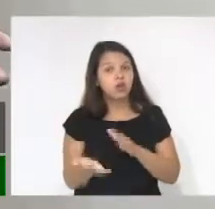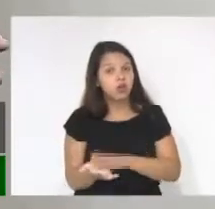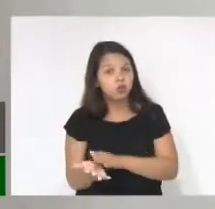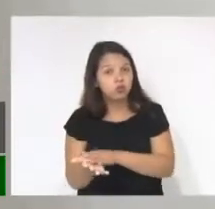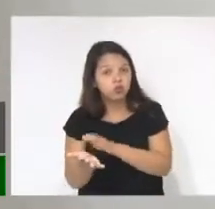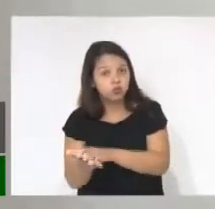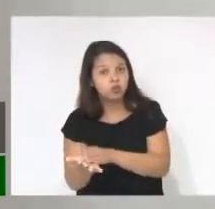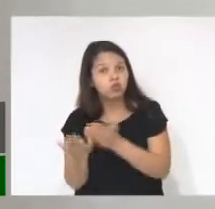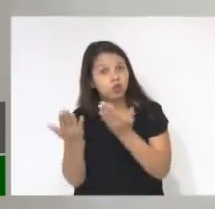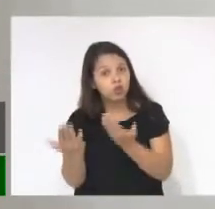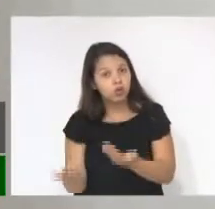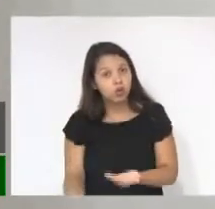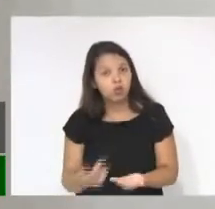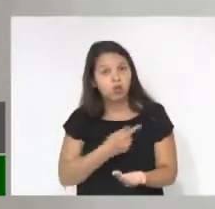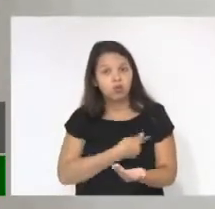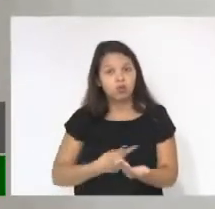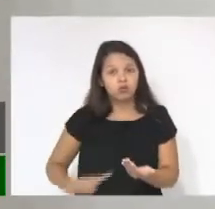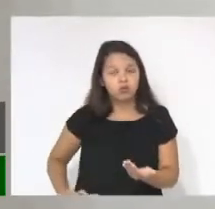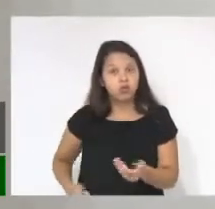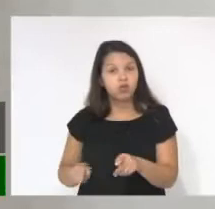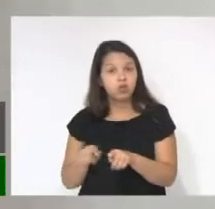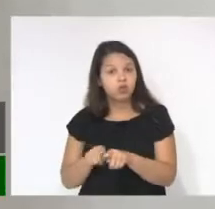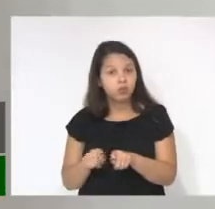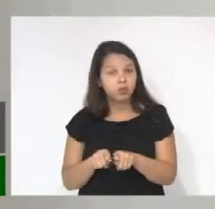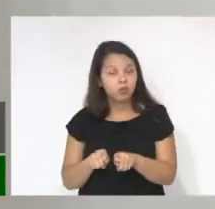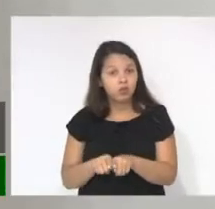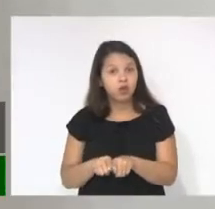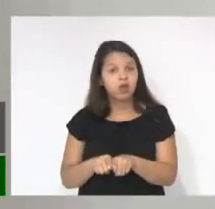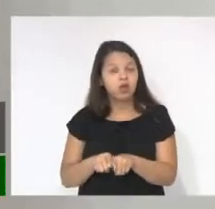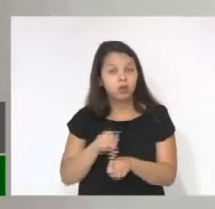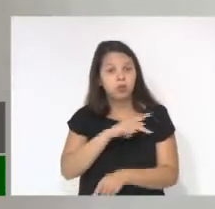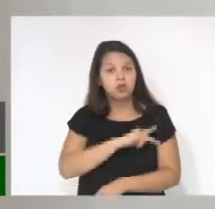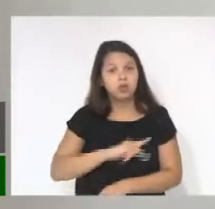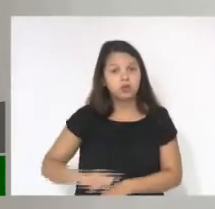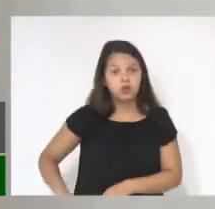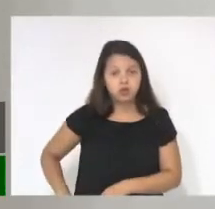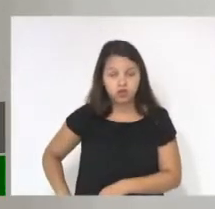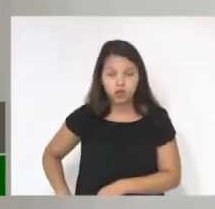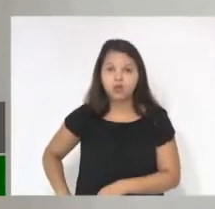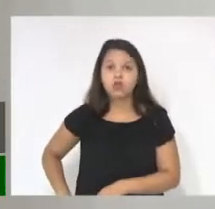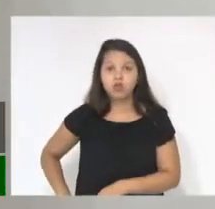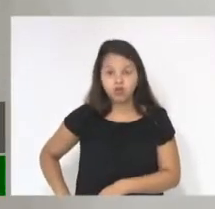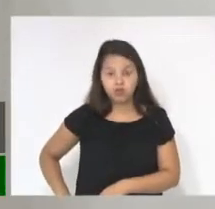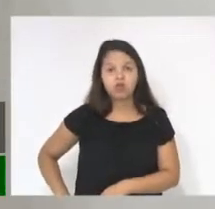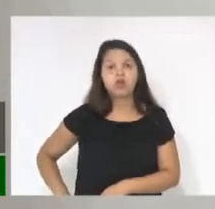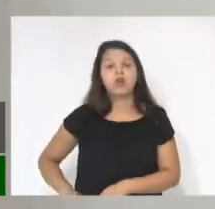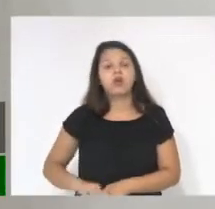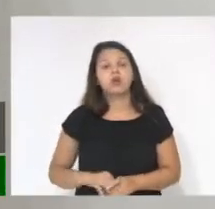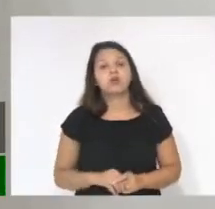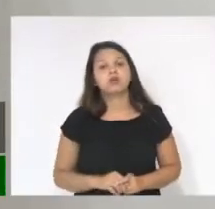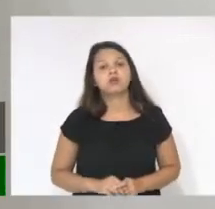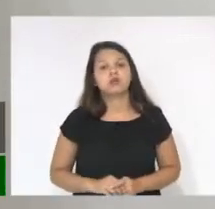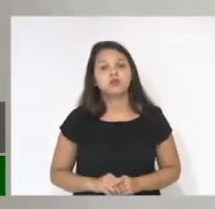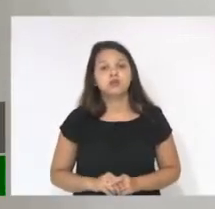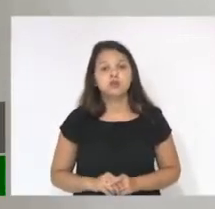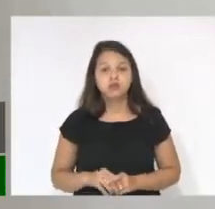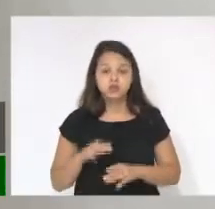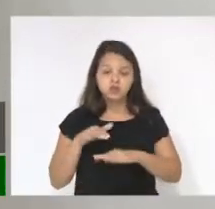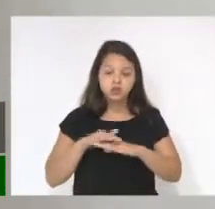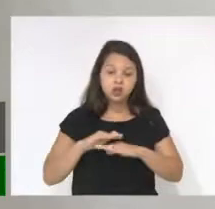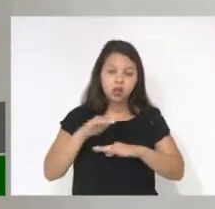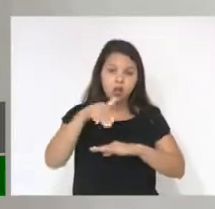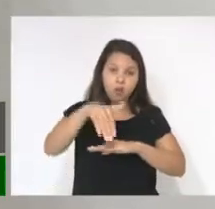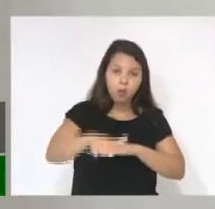forte elogio ao nosso presidente da República sobre as lombadas. E aí o deputado Alba diz que também tem algo para falar